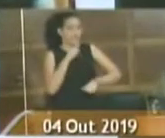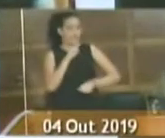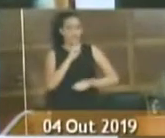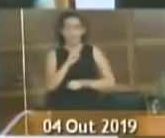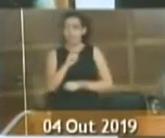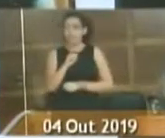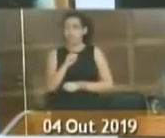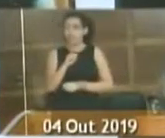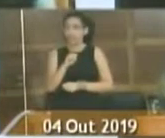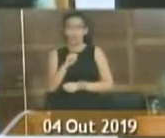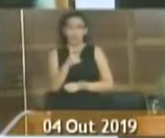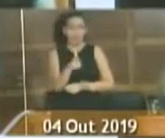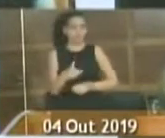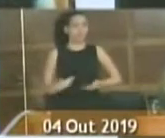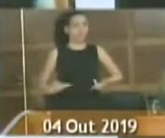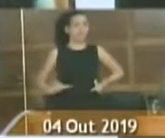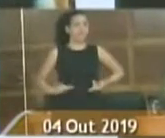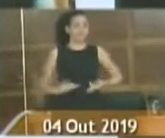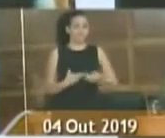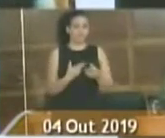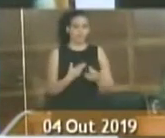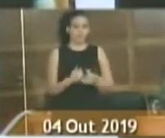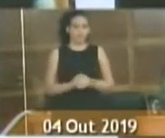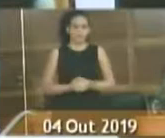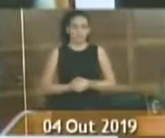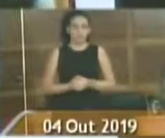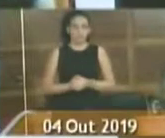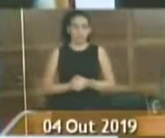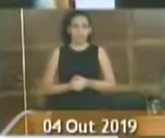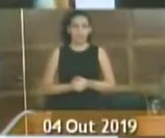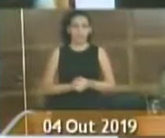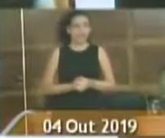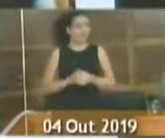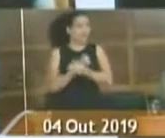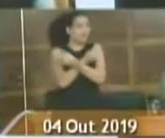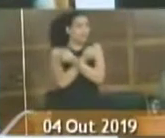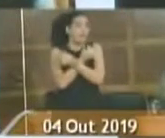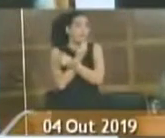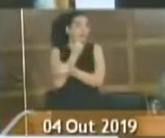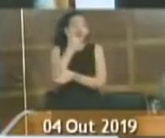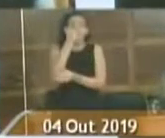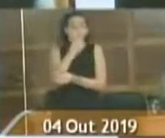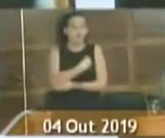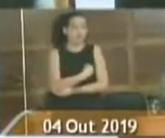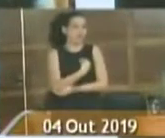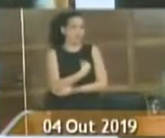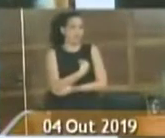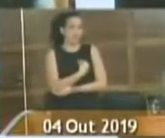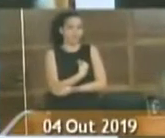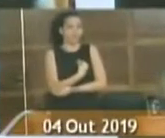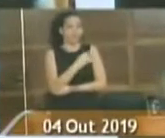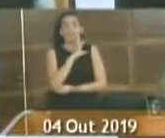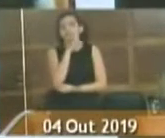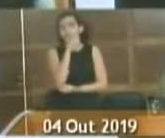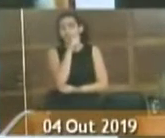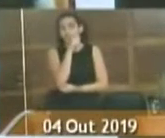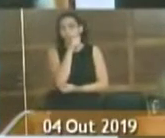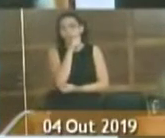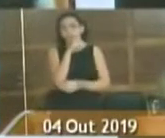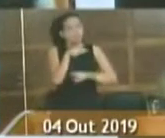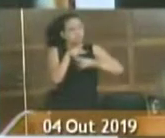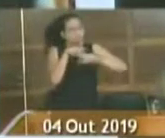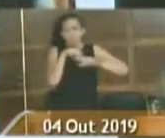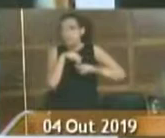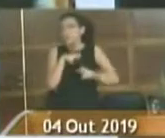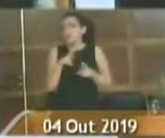tivessem sem ser castrados. E infinitamente melhora a qualidade de vida deles. Por todos esses